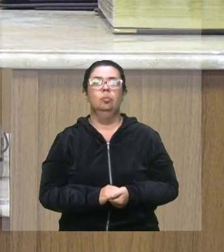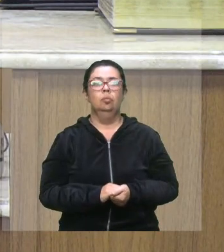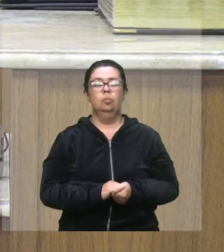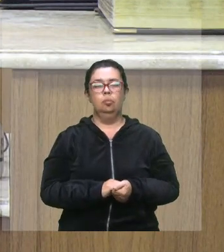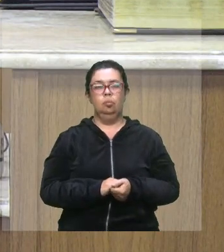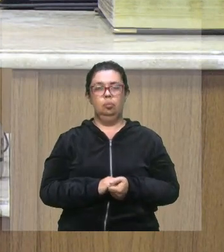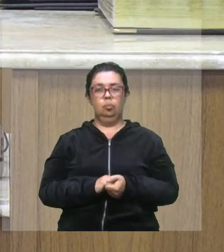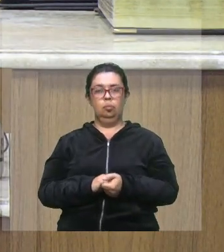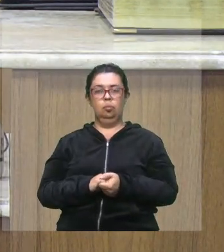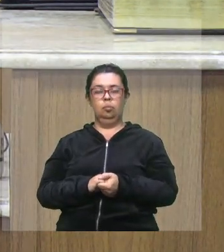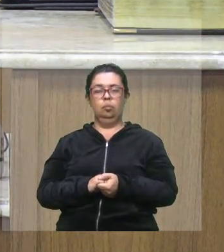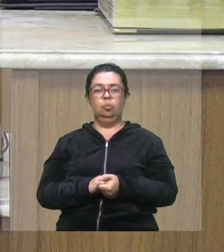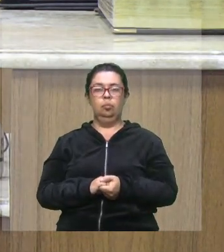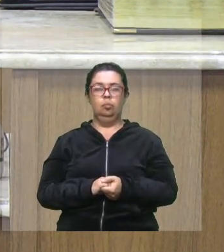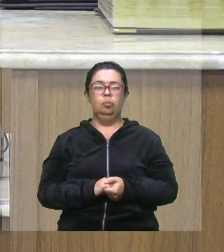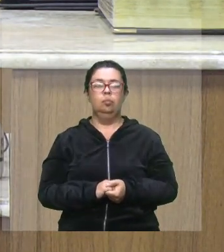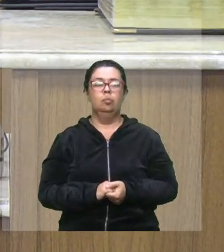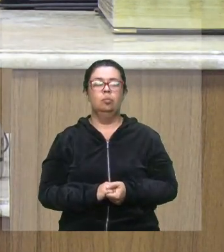1/3/2024 a